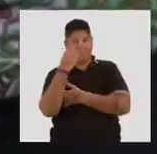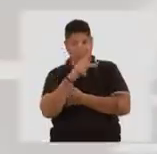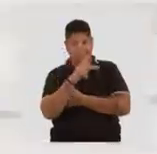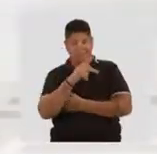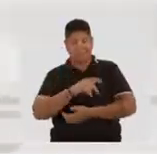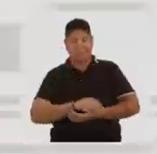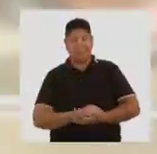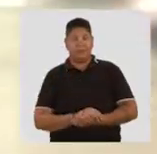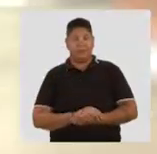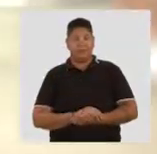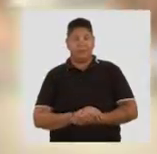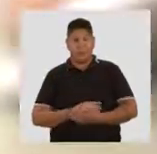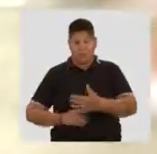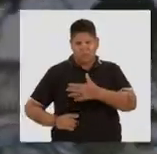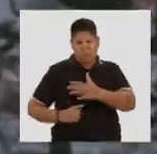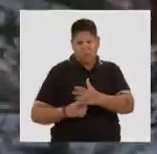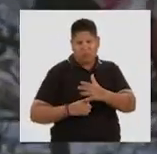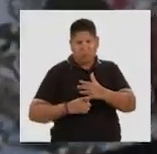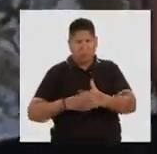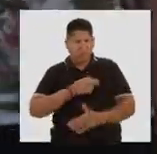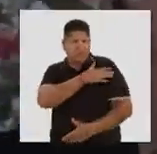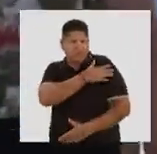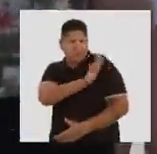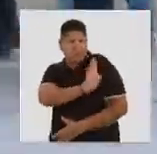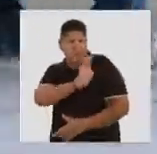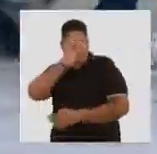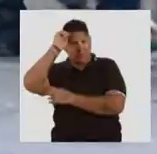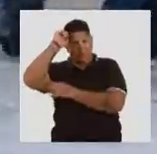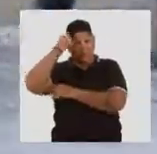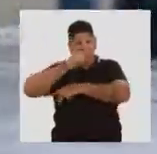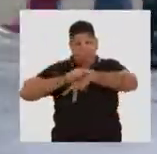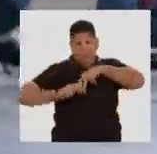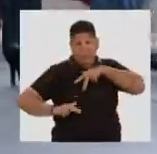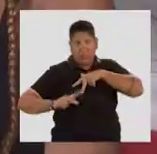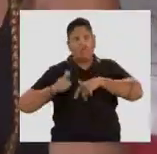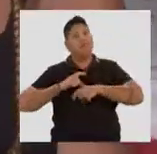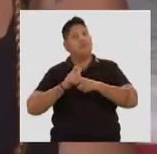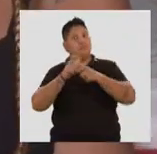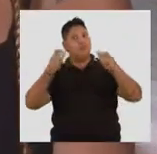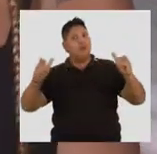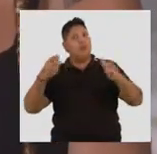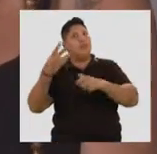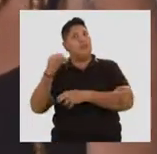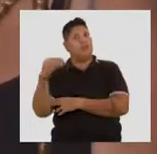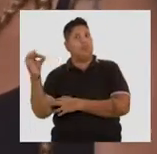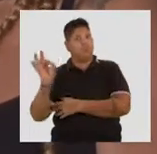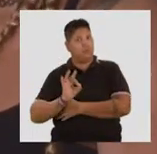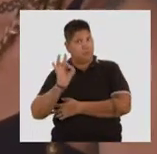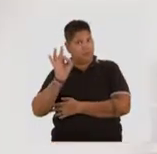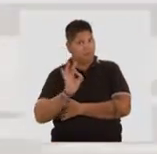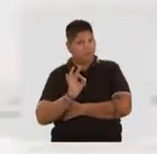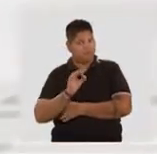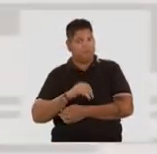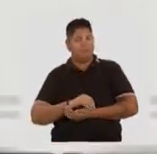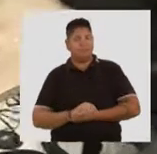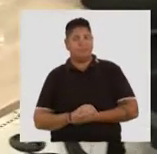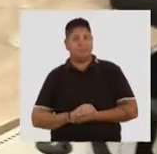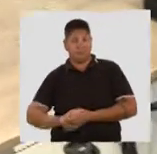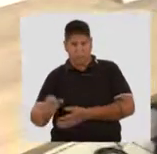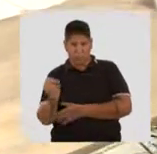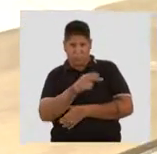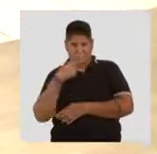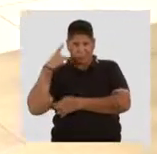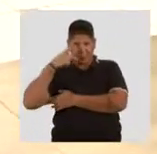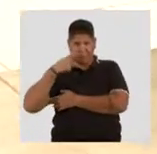Brasil. Denúncias de discriminação racial crescem 30% nos últimos 4 anos.